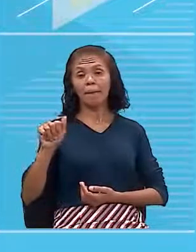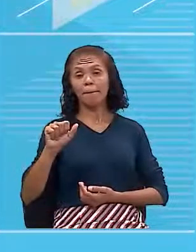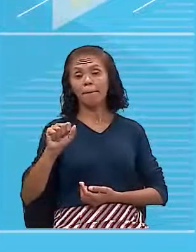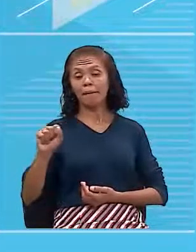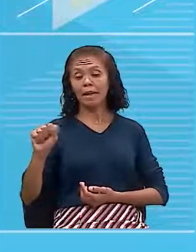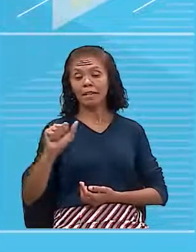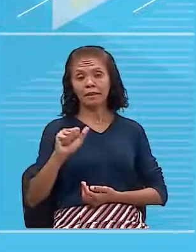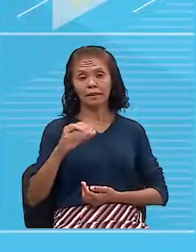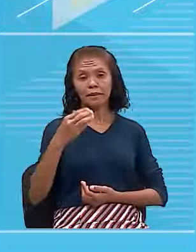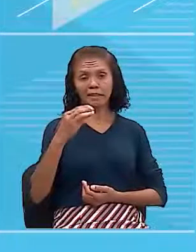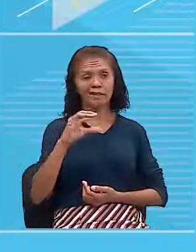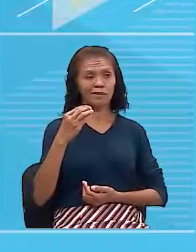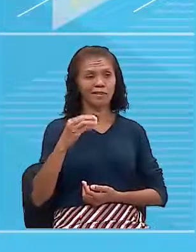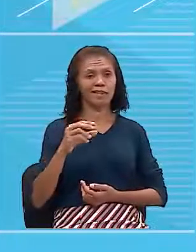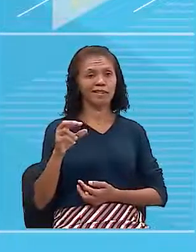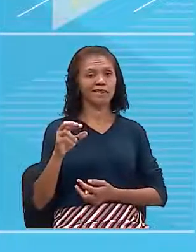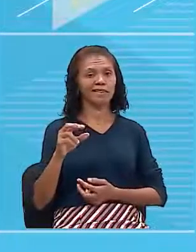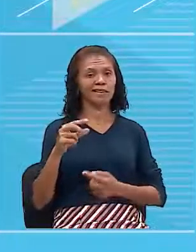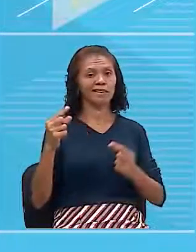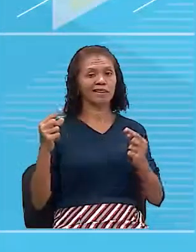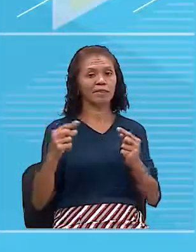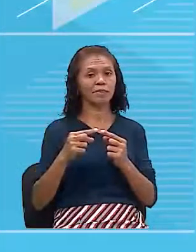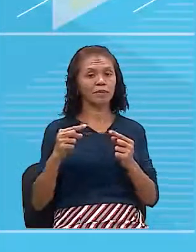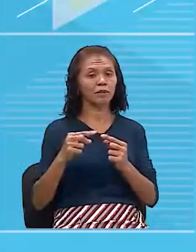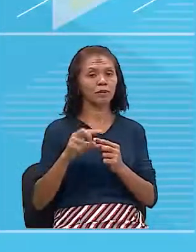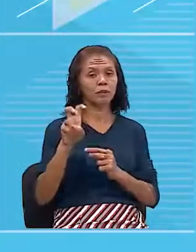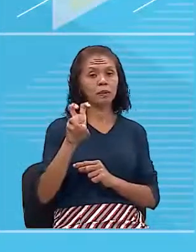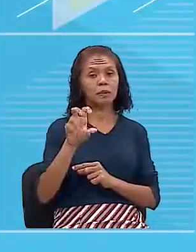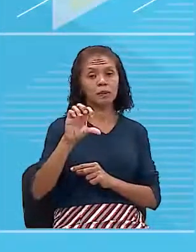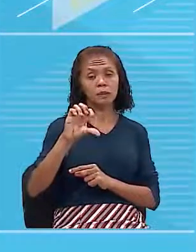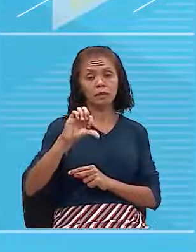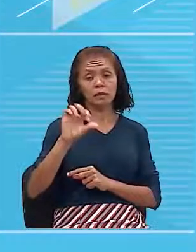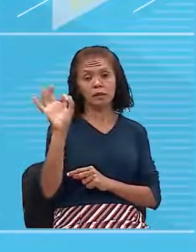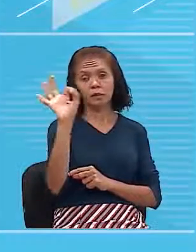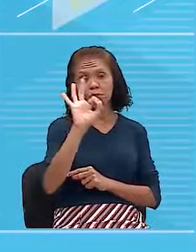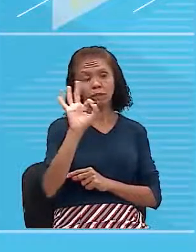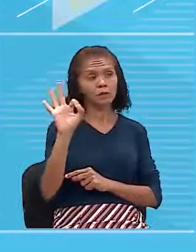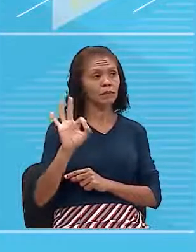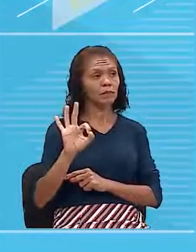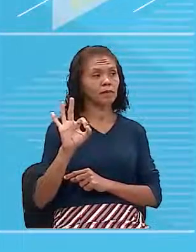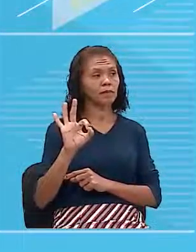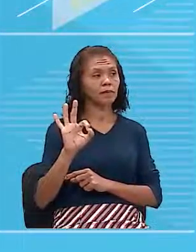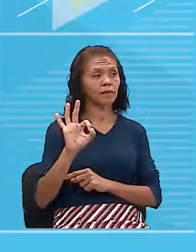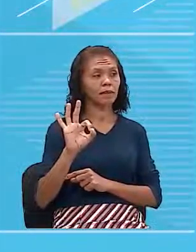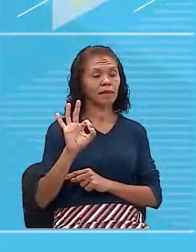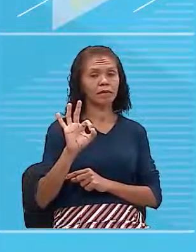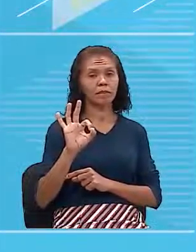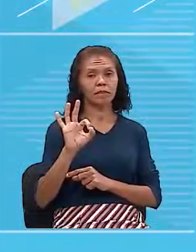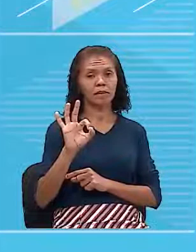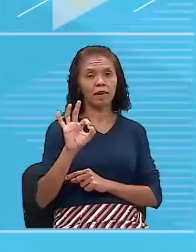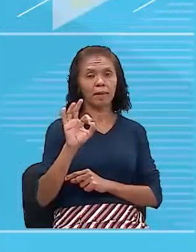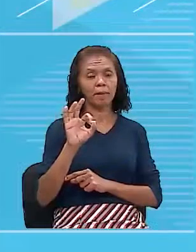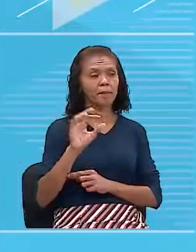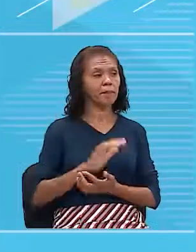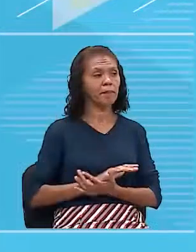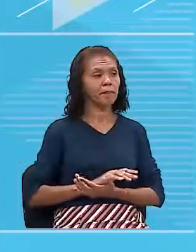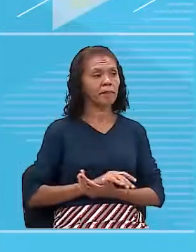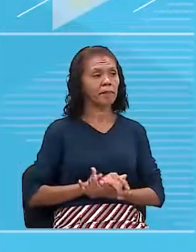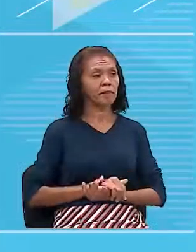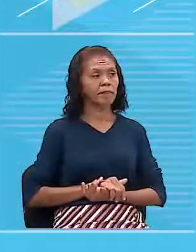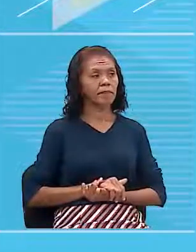aí você vem faz meses pelos extremos né famoso cruz credo 100x